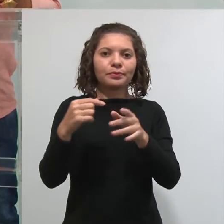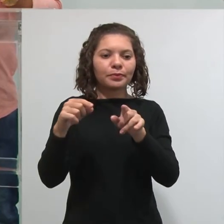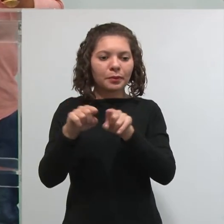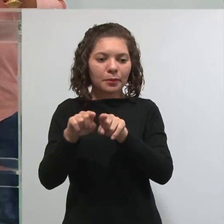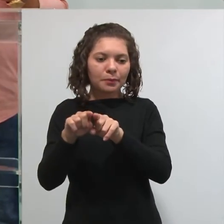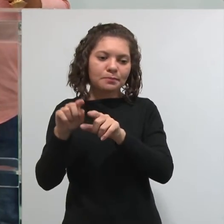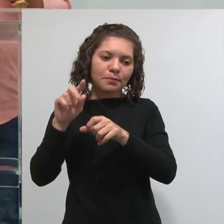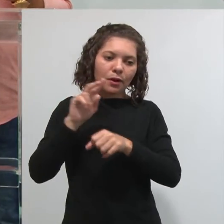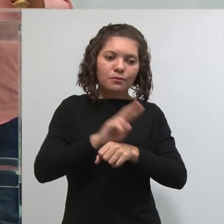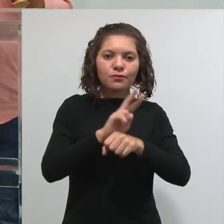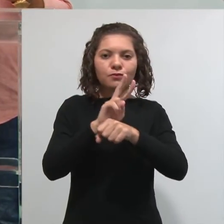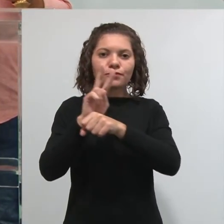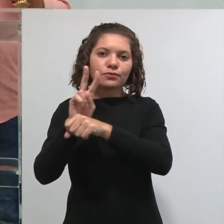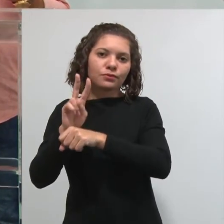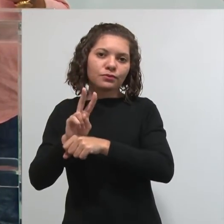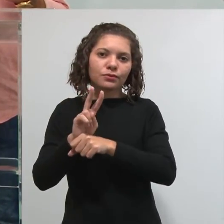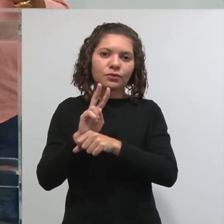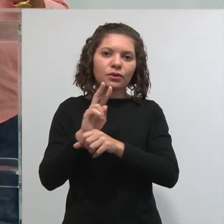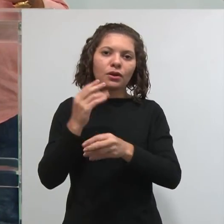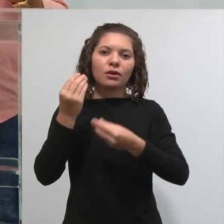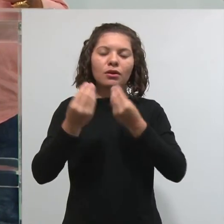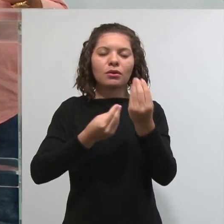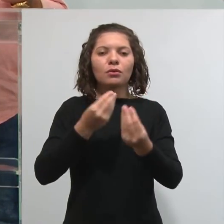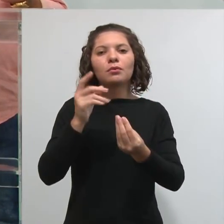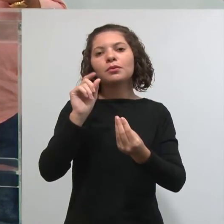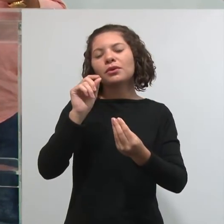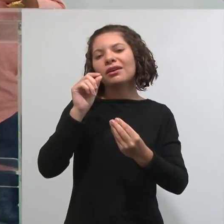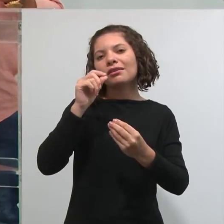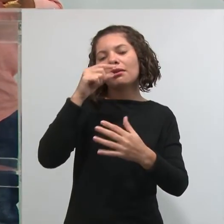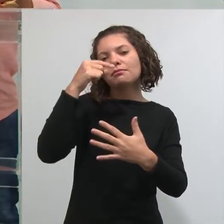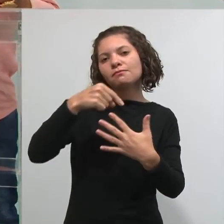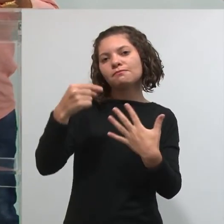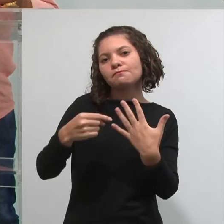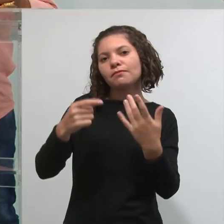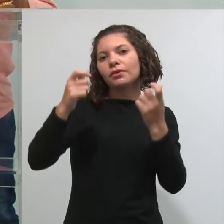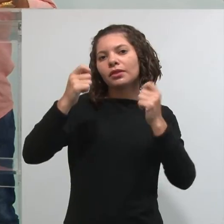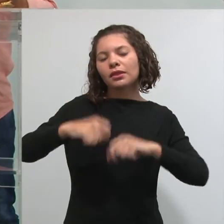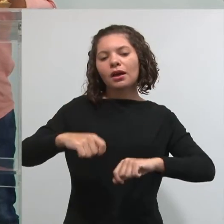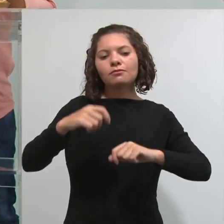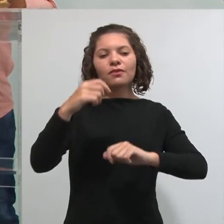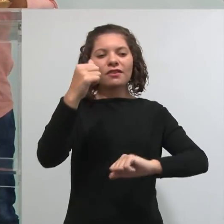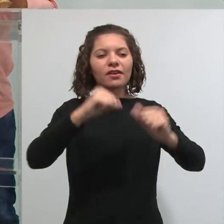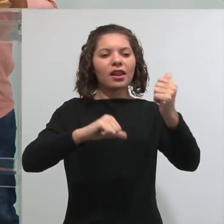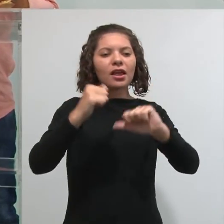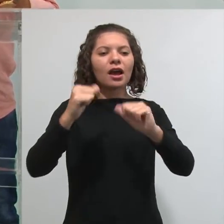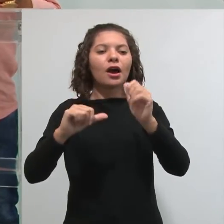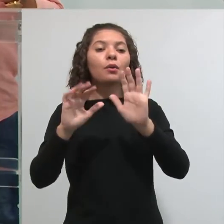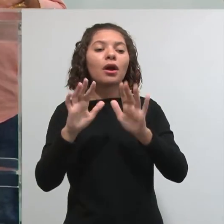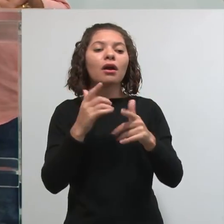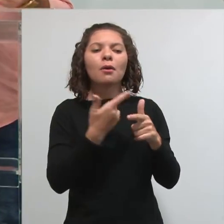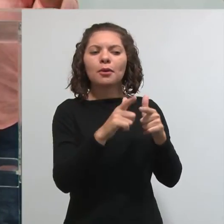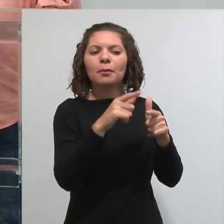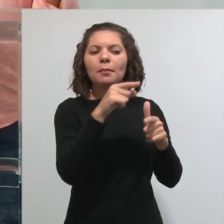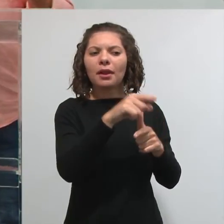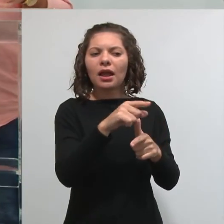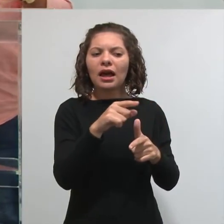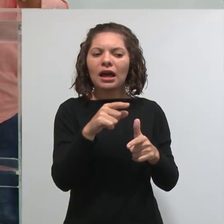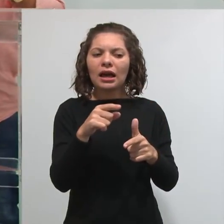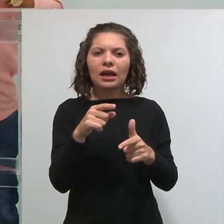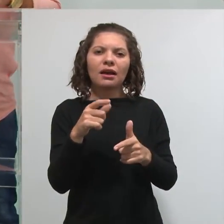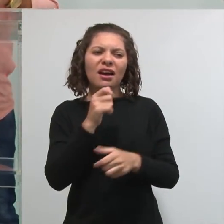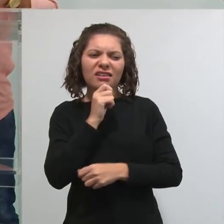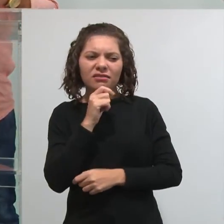monitoradas conforme indicadores que permitam avaliar se de fato aquele problema foi solucionado, ou se de fato aquela